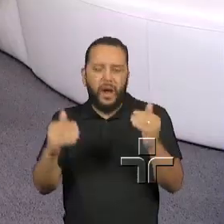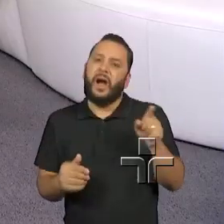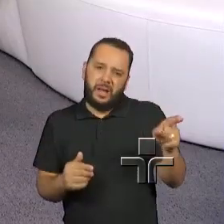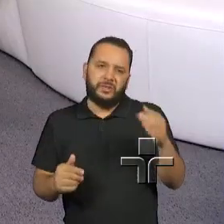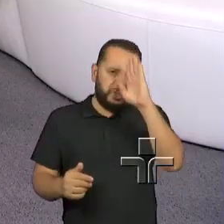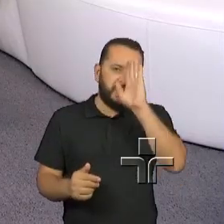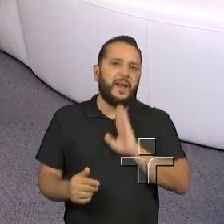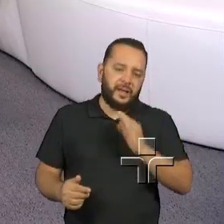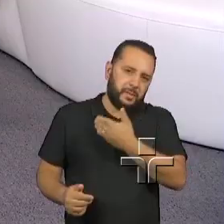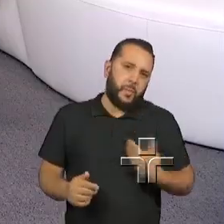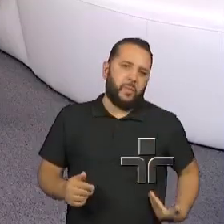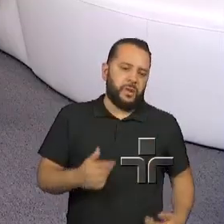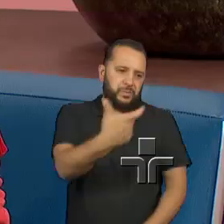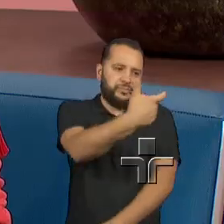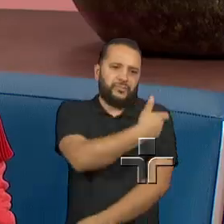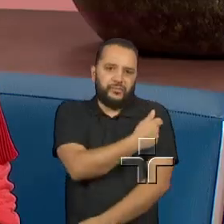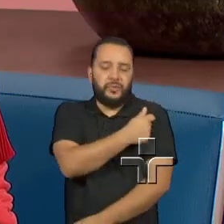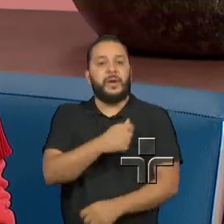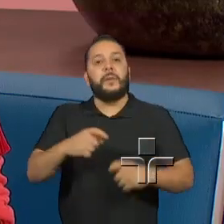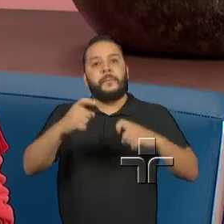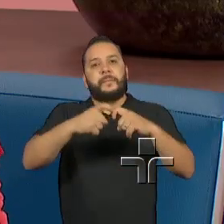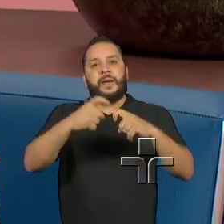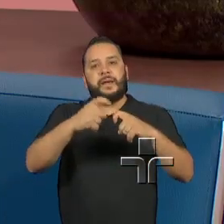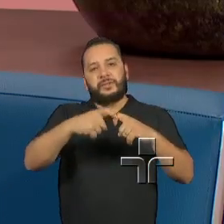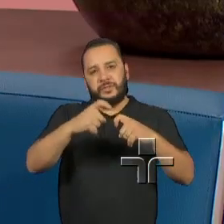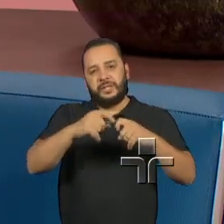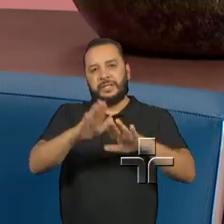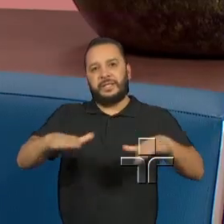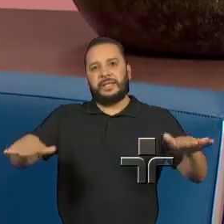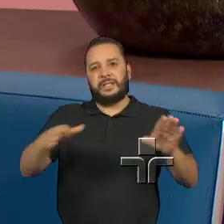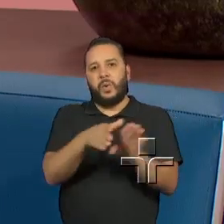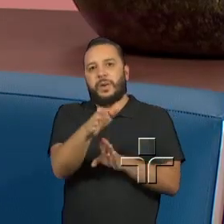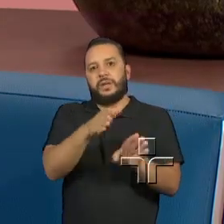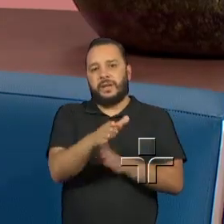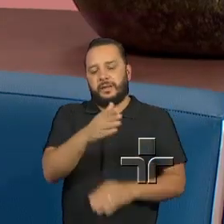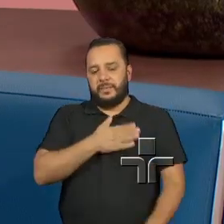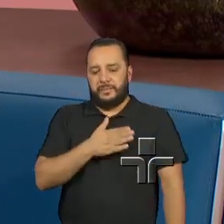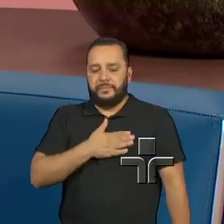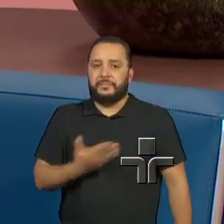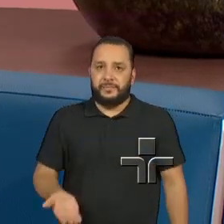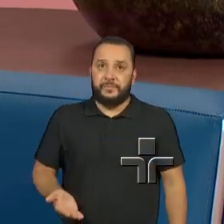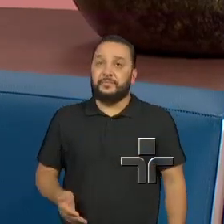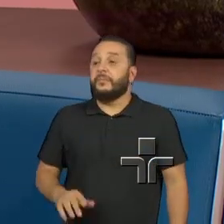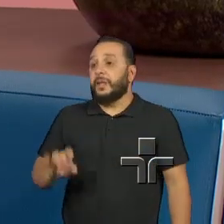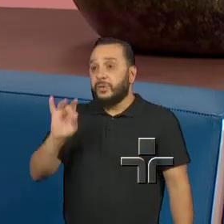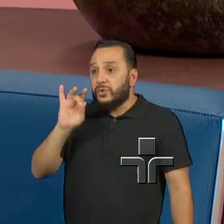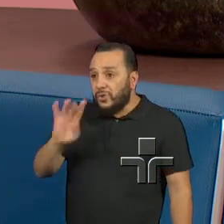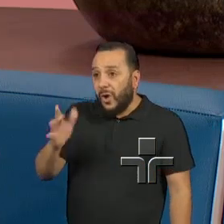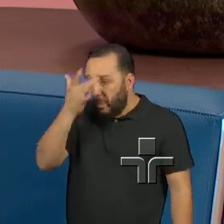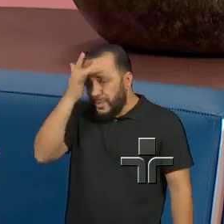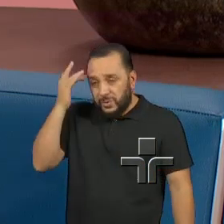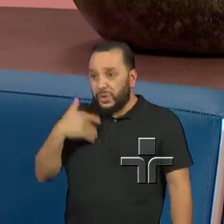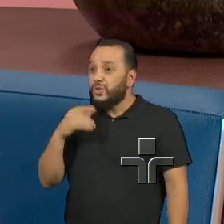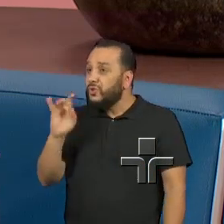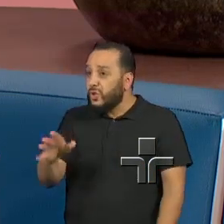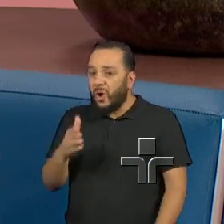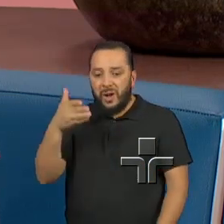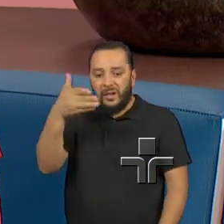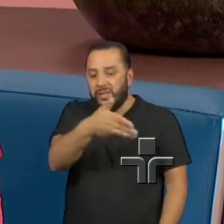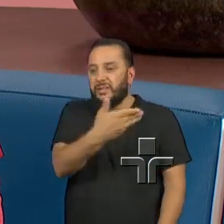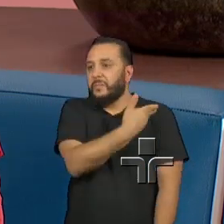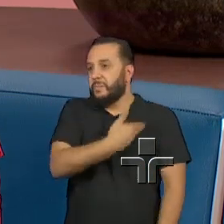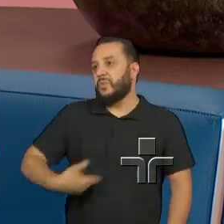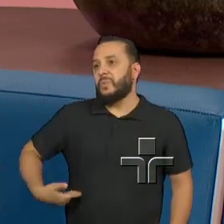aí a pediatra que me orienta, né? Doutora, mas quem só dá na rede pública, que não tem condições de pagar